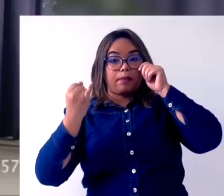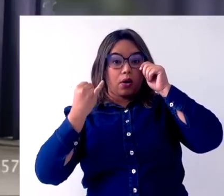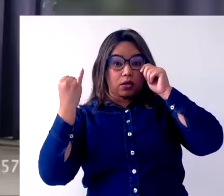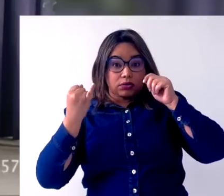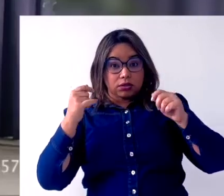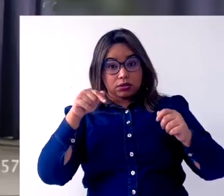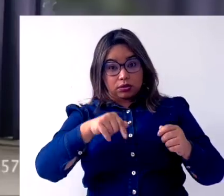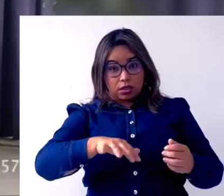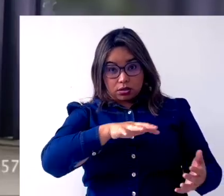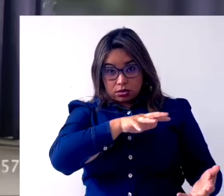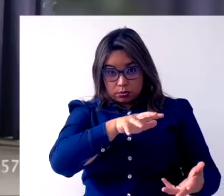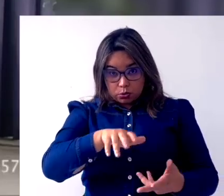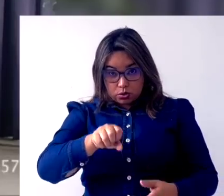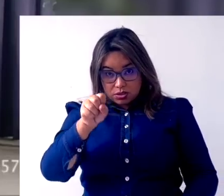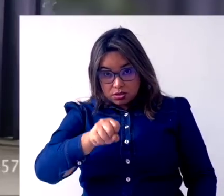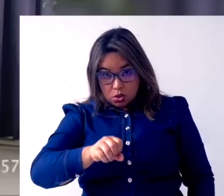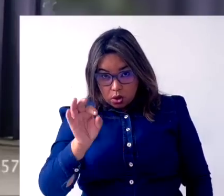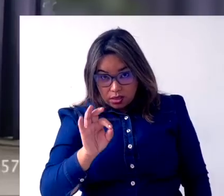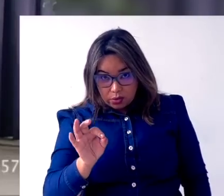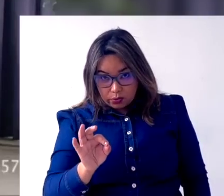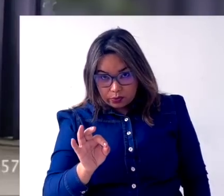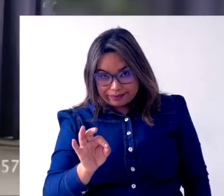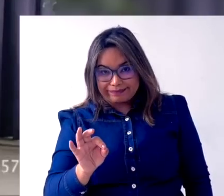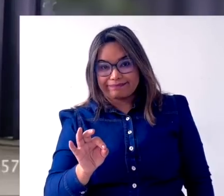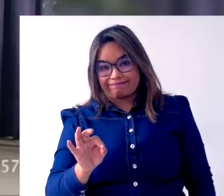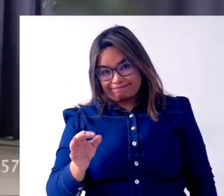não? Aham!